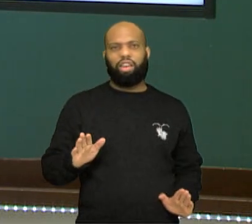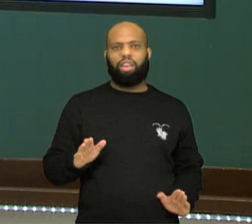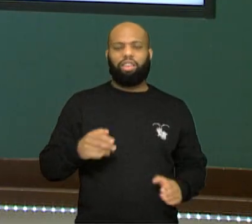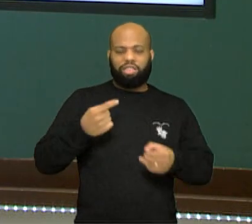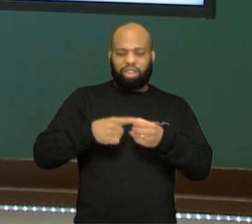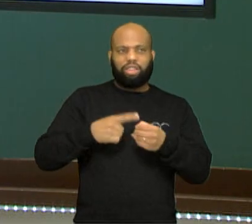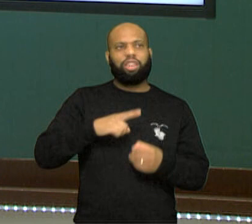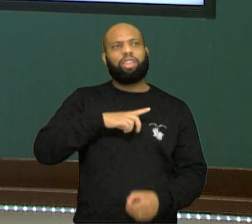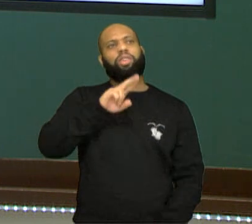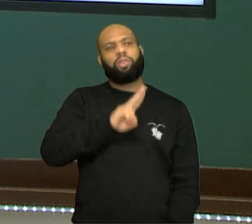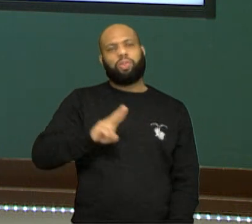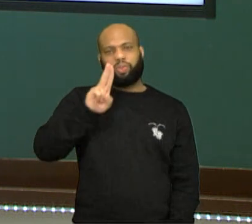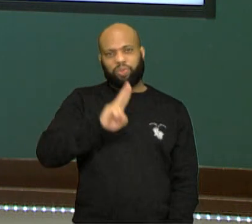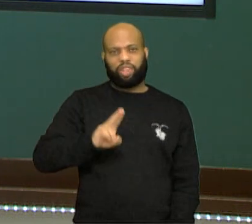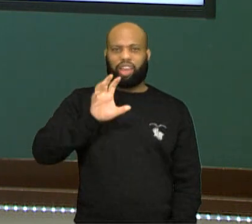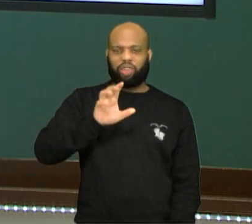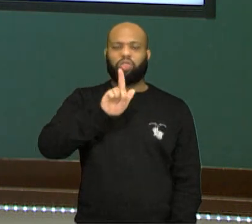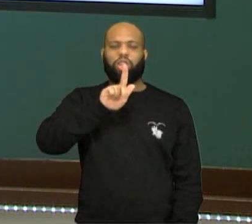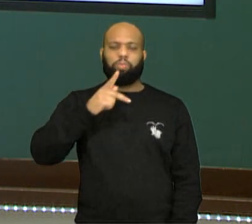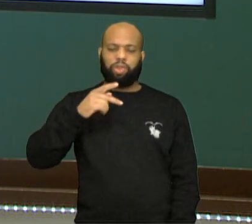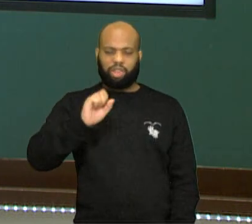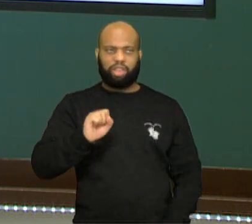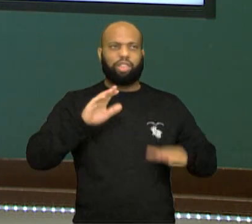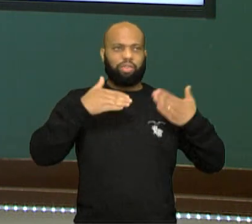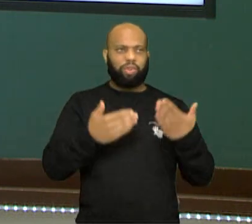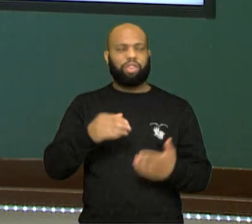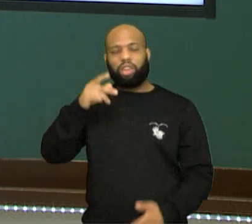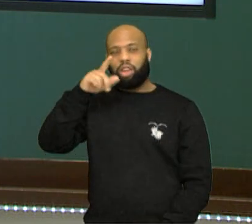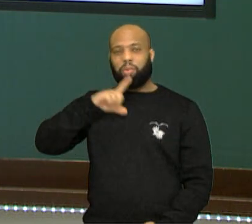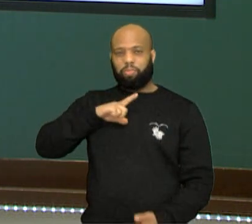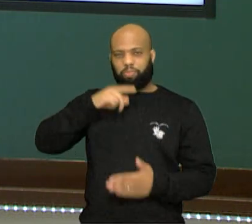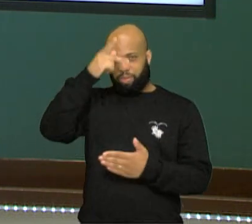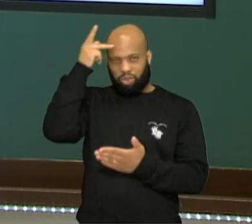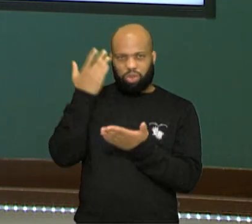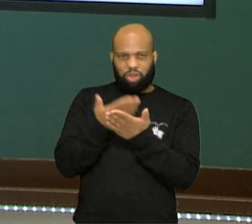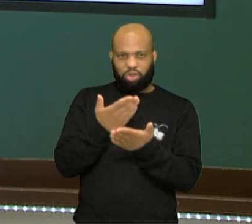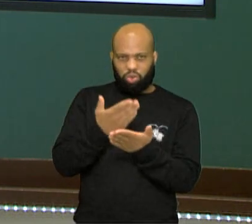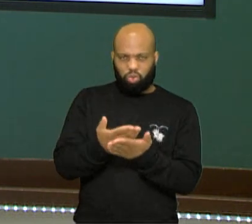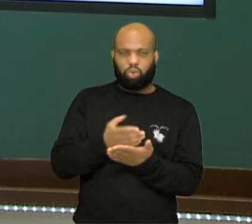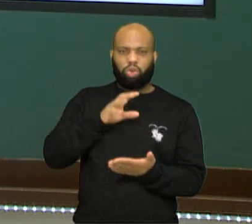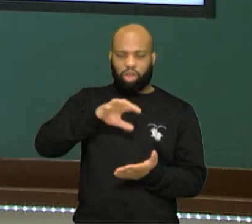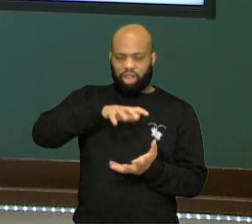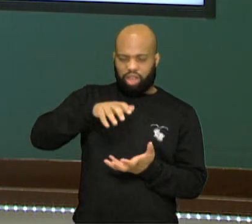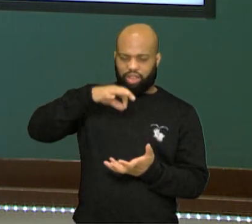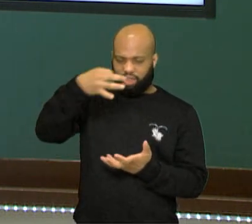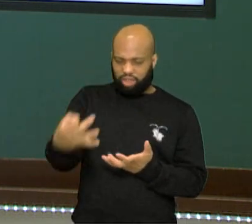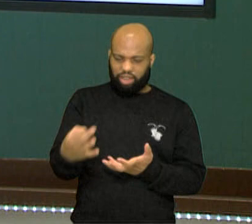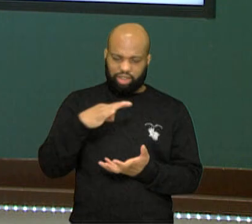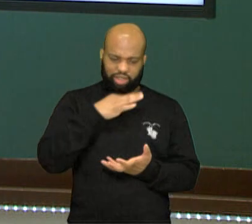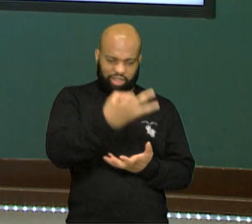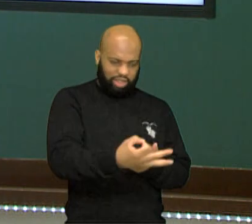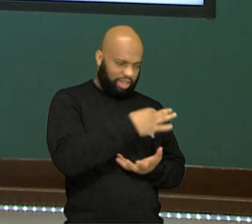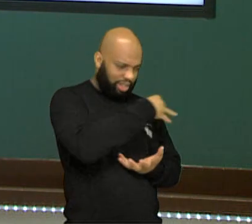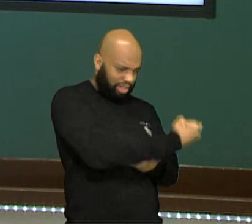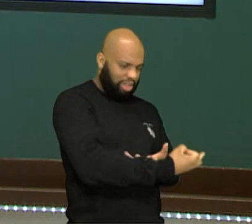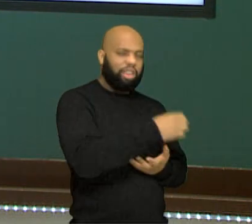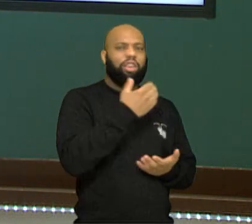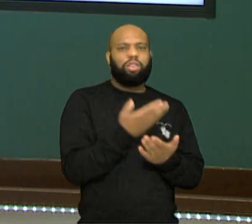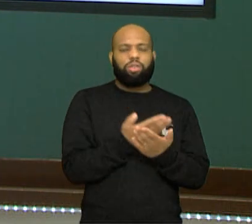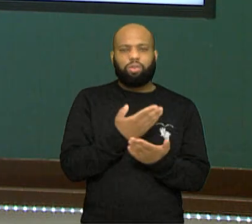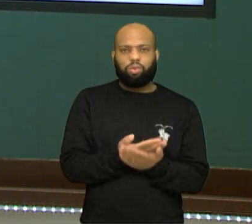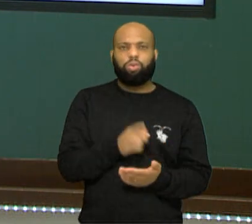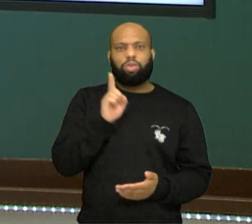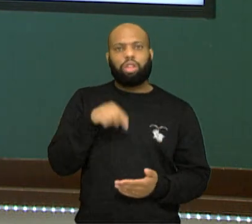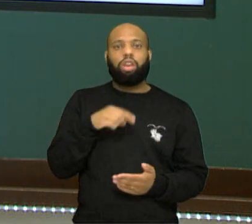o GPS, né? Os geodistas são exatamente as pessoas que estudam essas linhas, né? Que